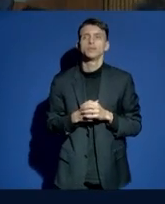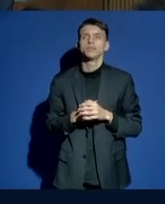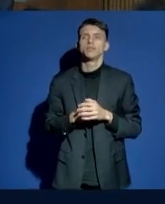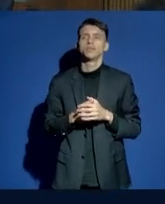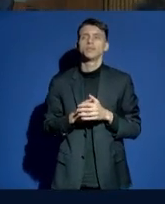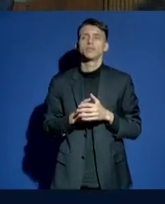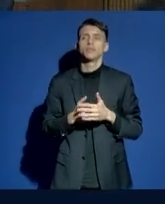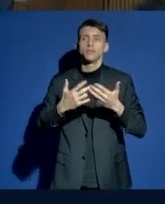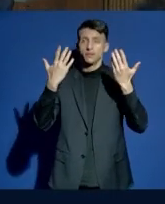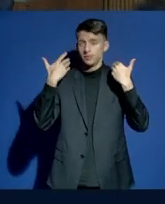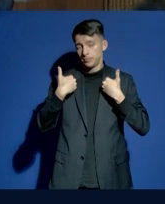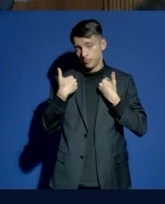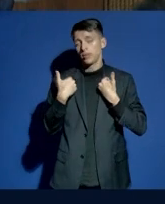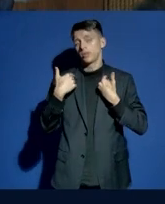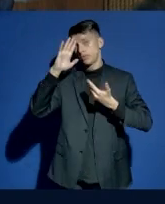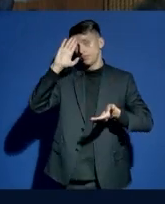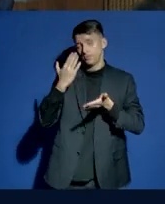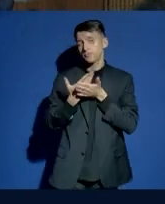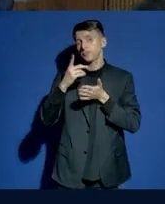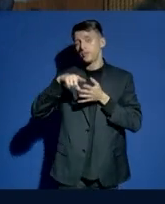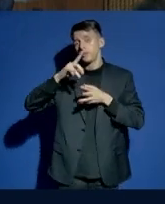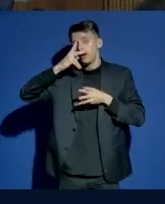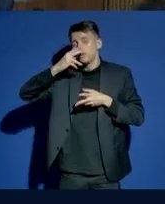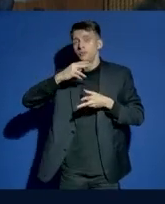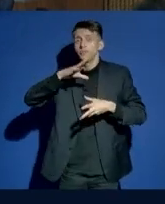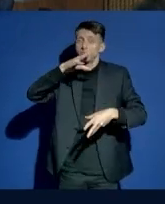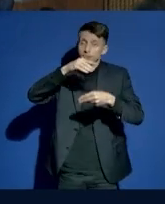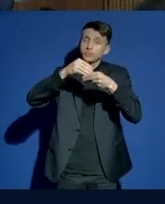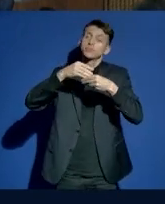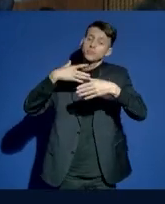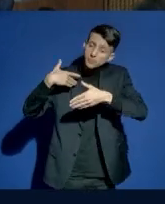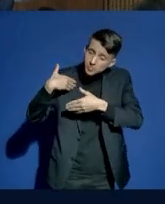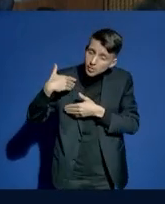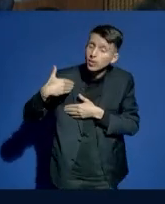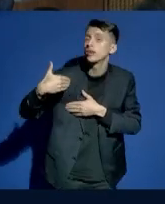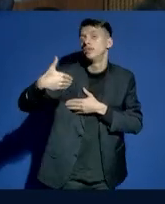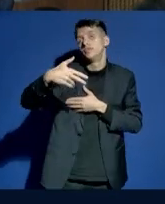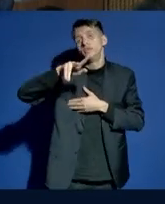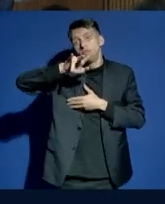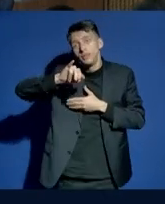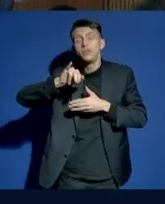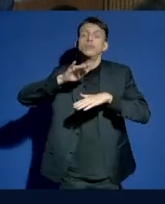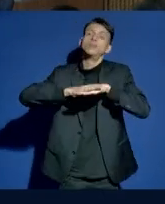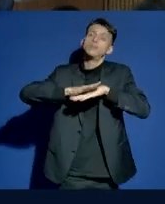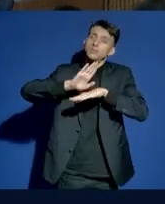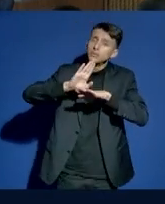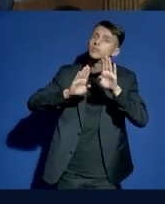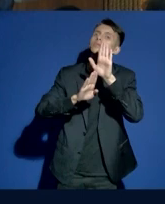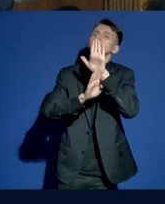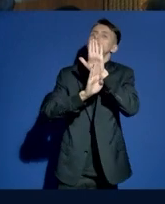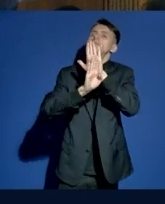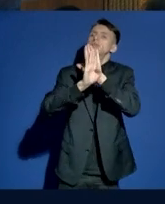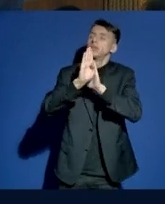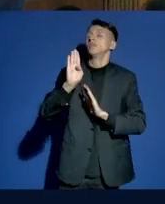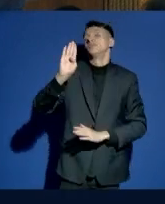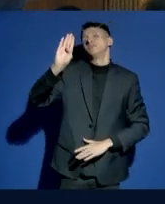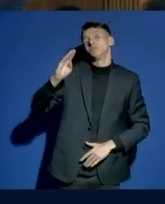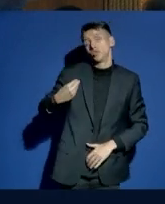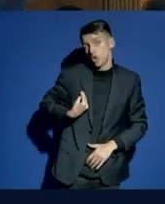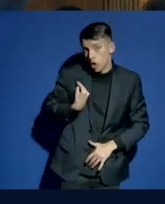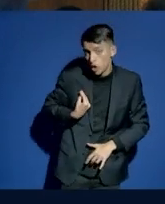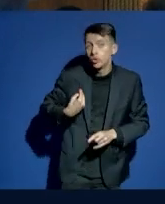Eu acredito que também são complementares. Eu acho que, ao longo do tempo, tende a crescer um pouco mais dos biológicos em função da